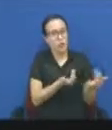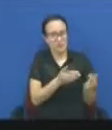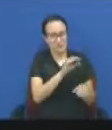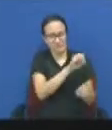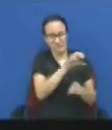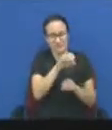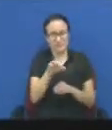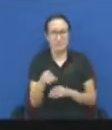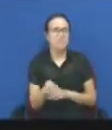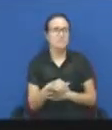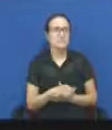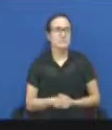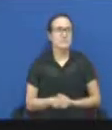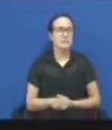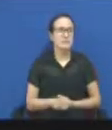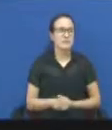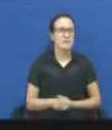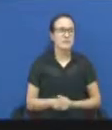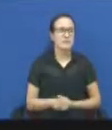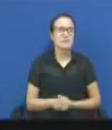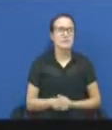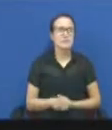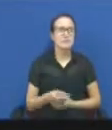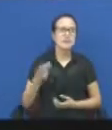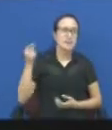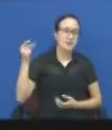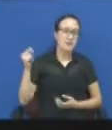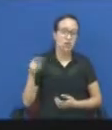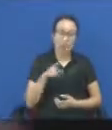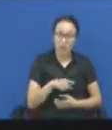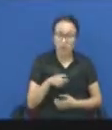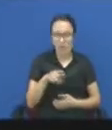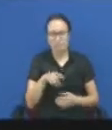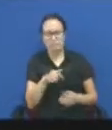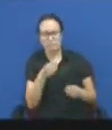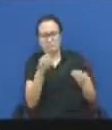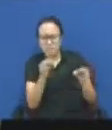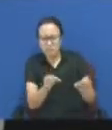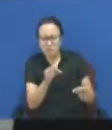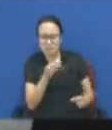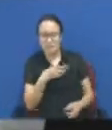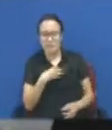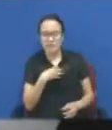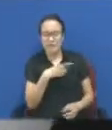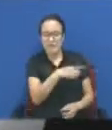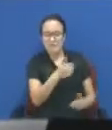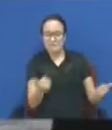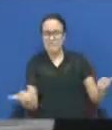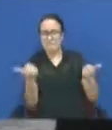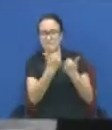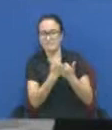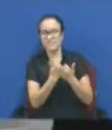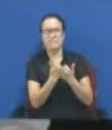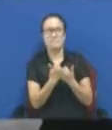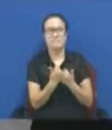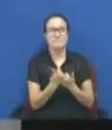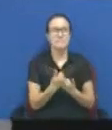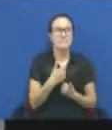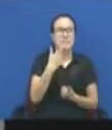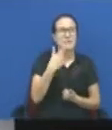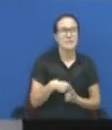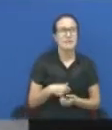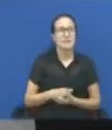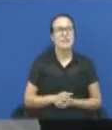seus dotes, não é? Ensinava para aquele ali, falava, esse vai ser o meu sucessor. Um dia eu joguei todas as botinas para lá e